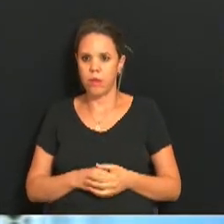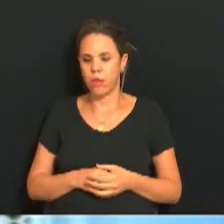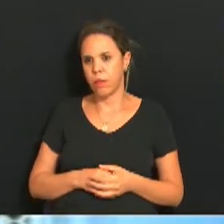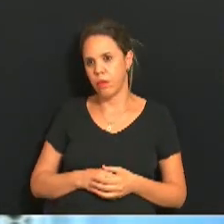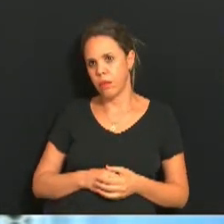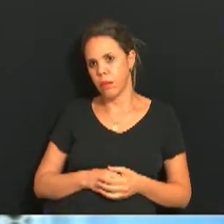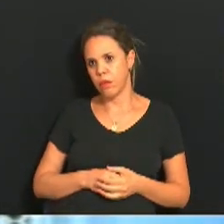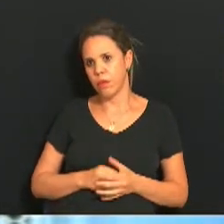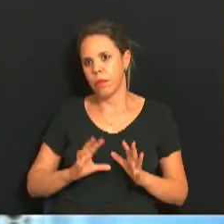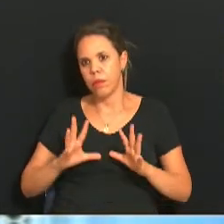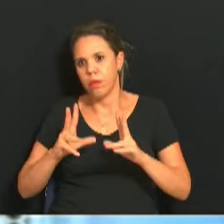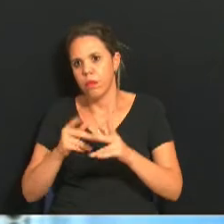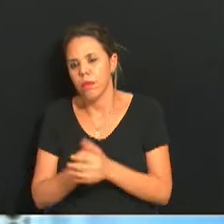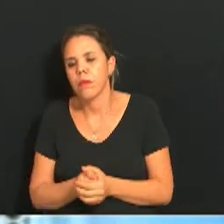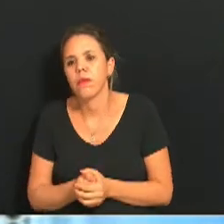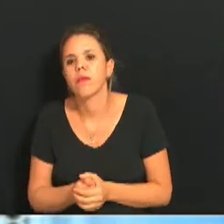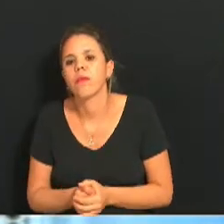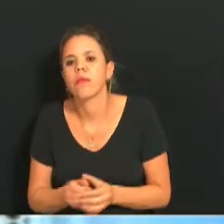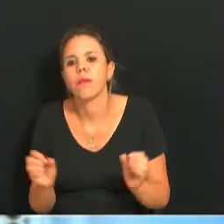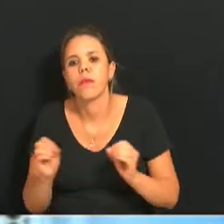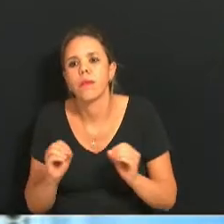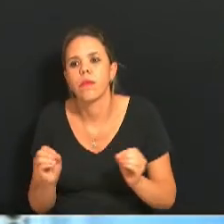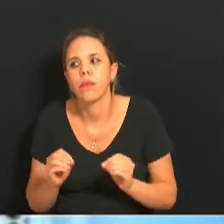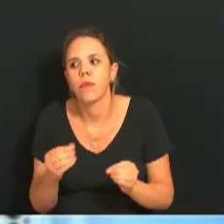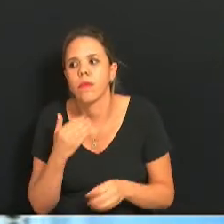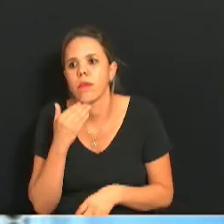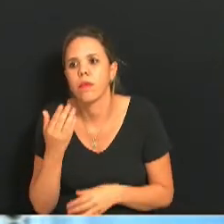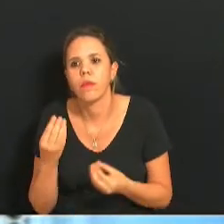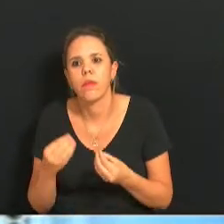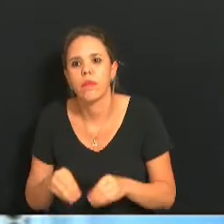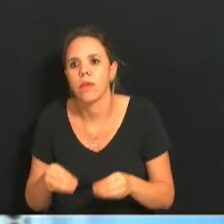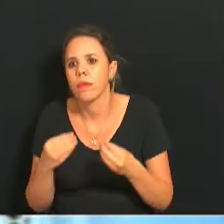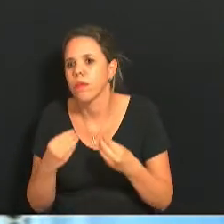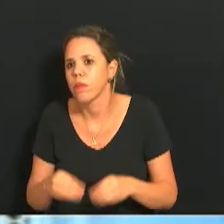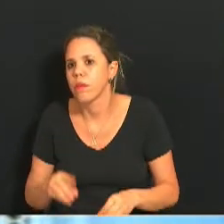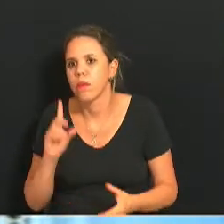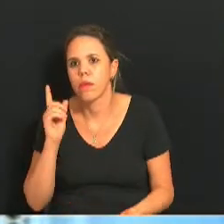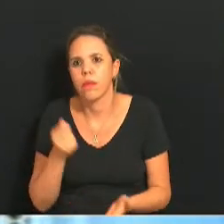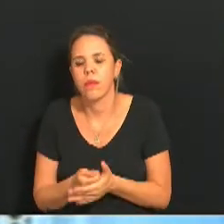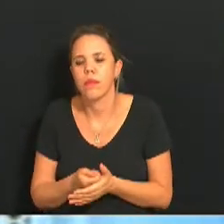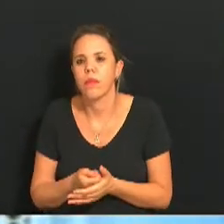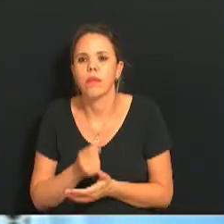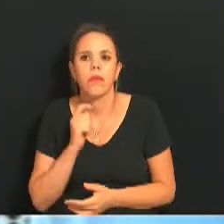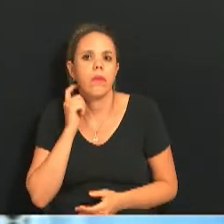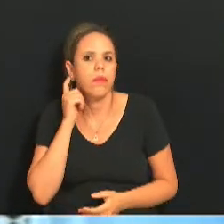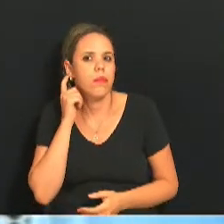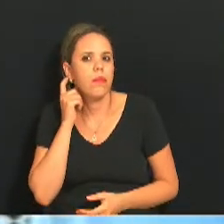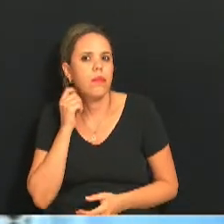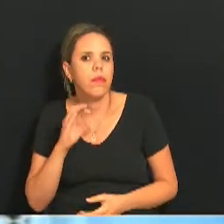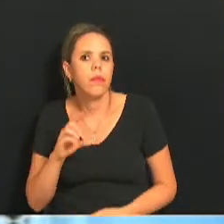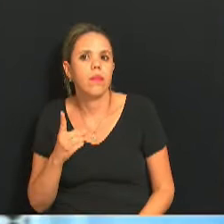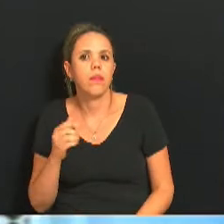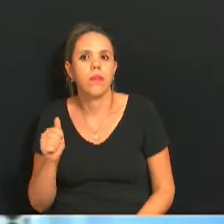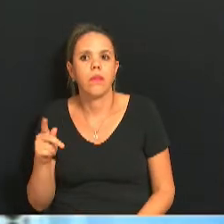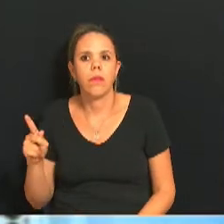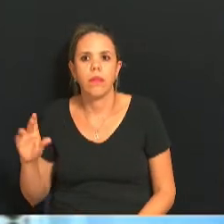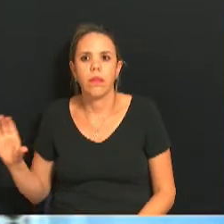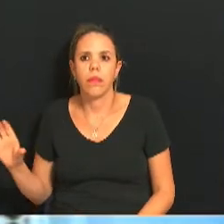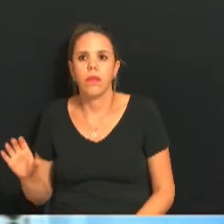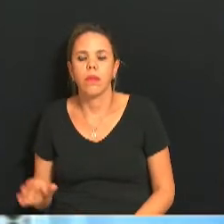atacadas por unanimidade nenhuma dela afeta a decisão de tombamento como preparar mais a